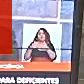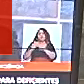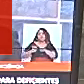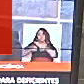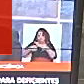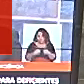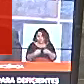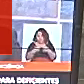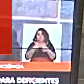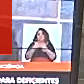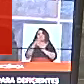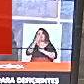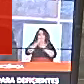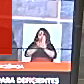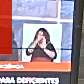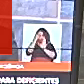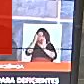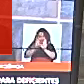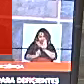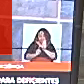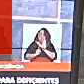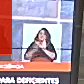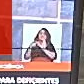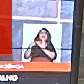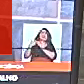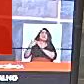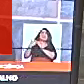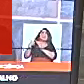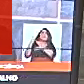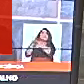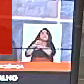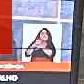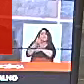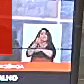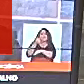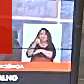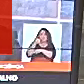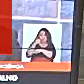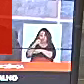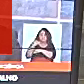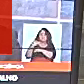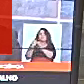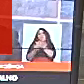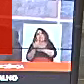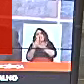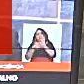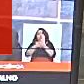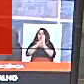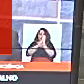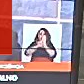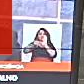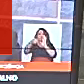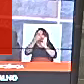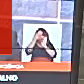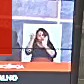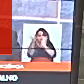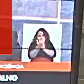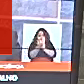acompanhei todo esse processo de criação da lei, né, de aplicação da lei e posteriormente